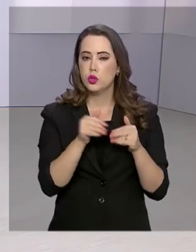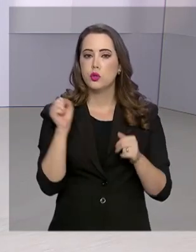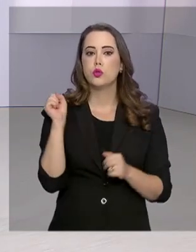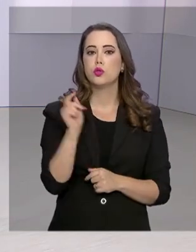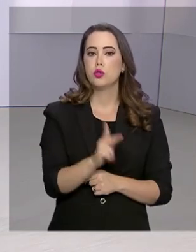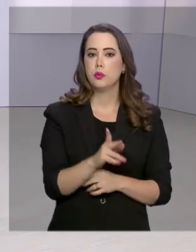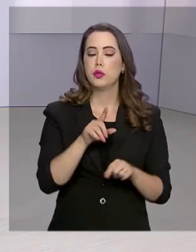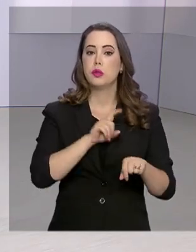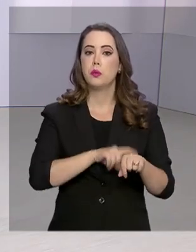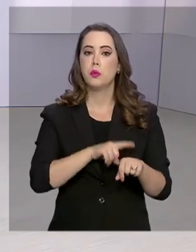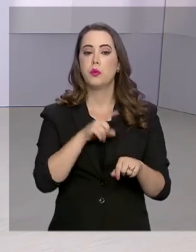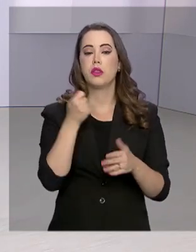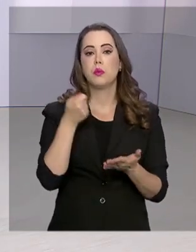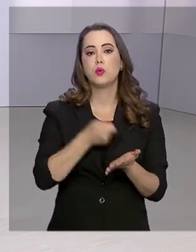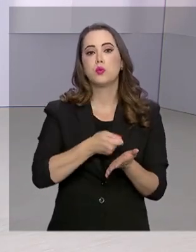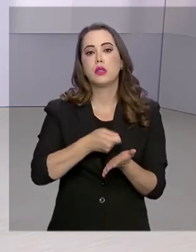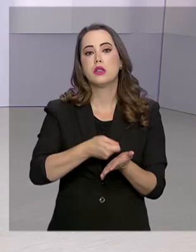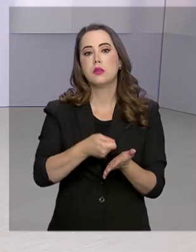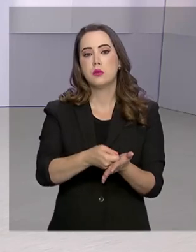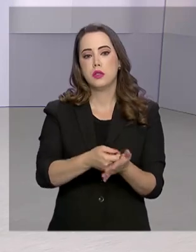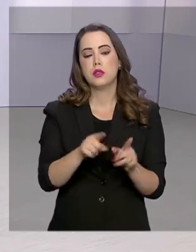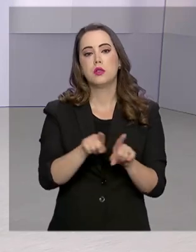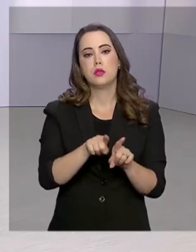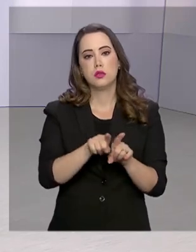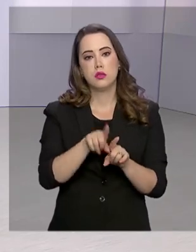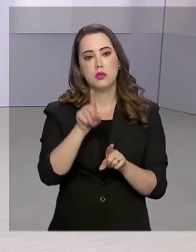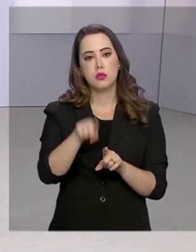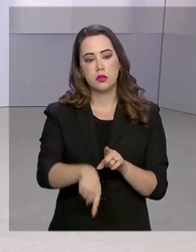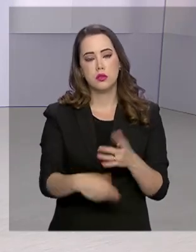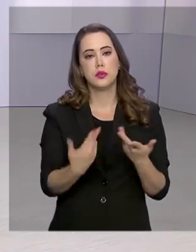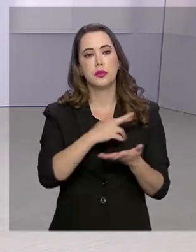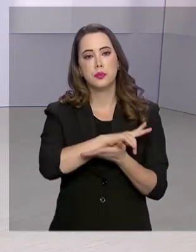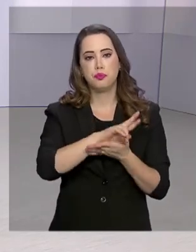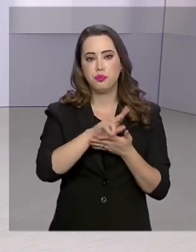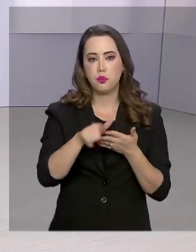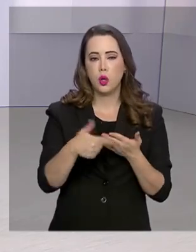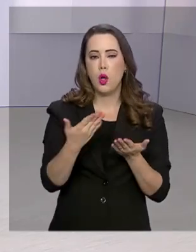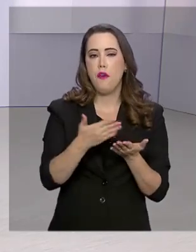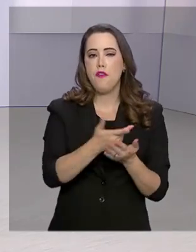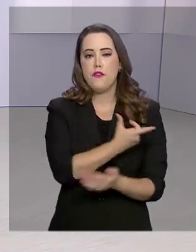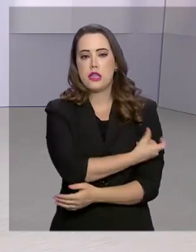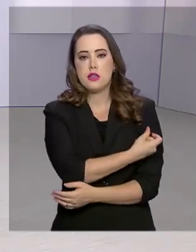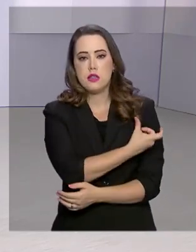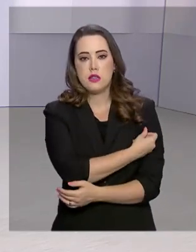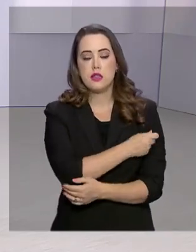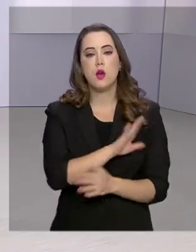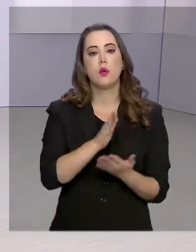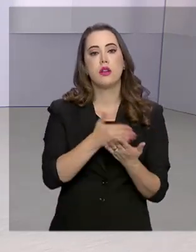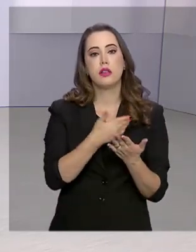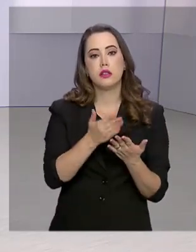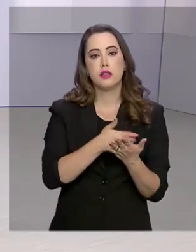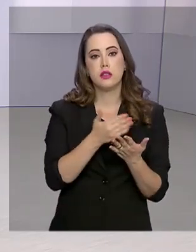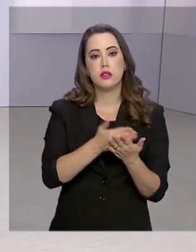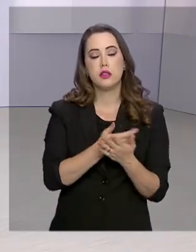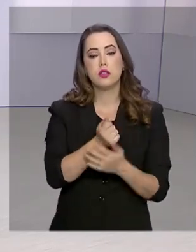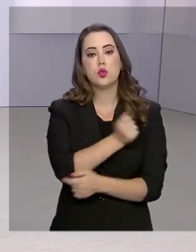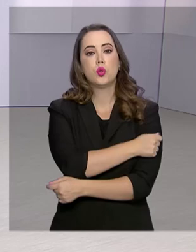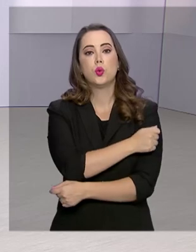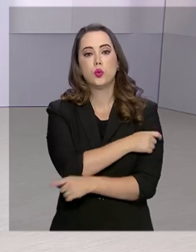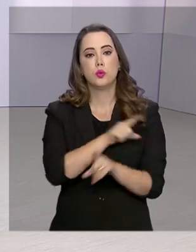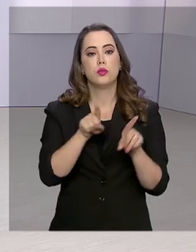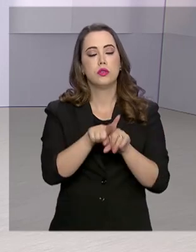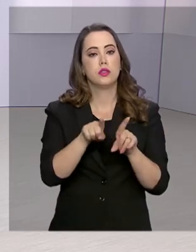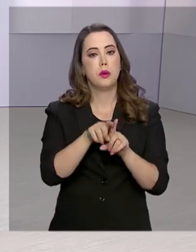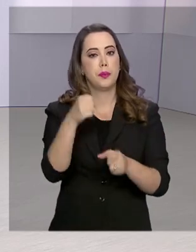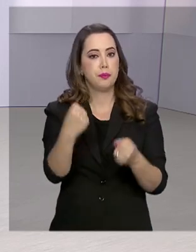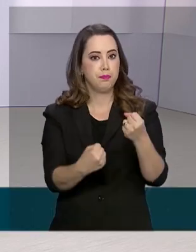aposentadoria por tempo de contribuição, o certificado internacional de vacinação e a carteira estudantil e de trânsito. Para acessar